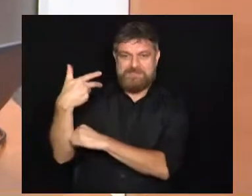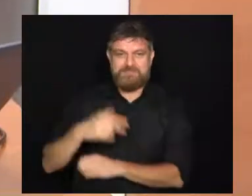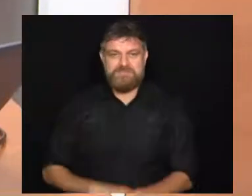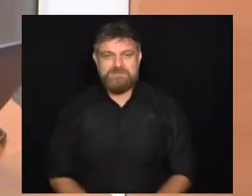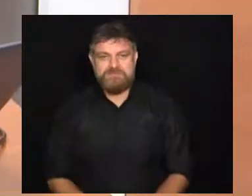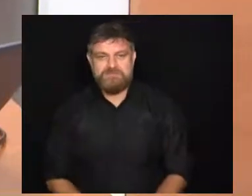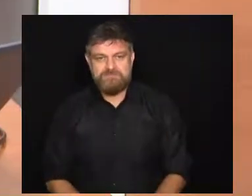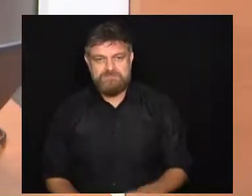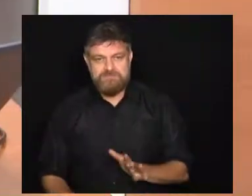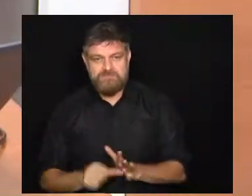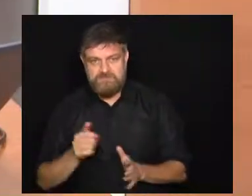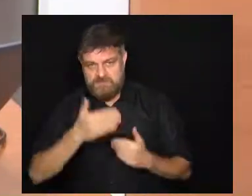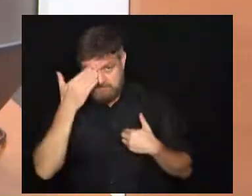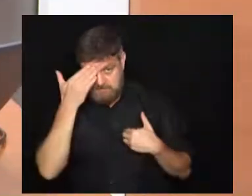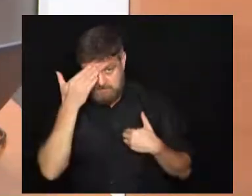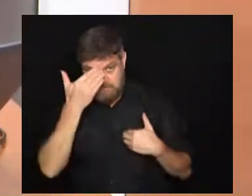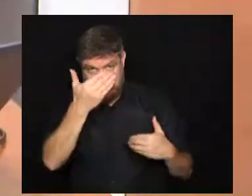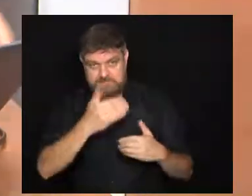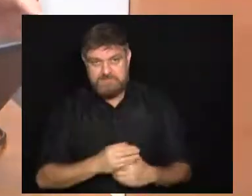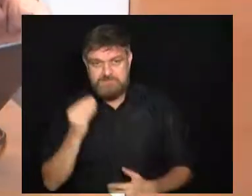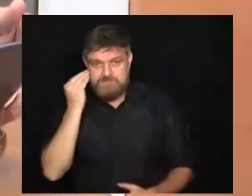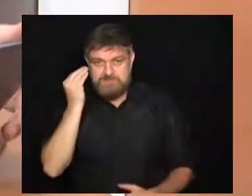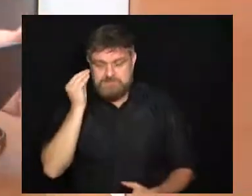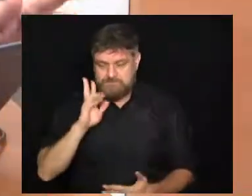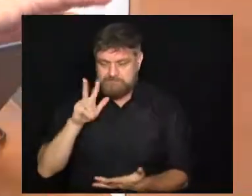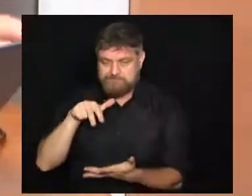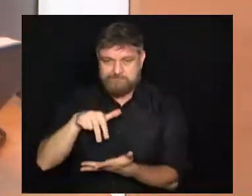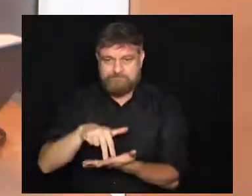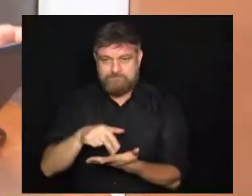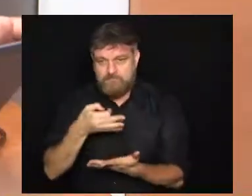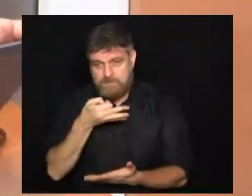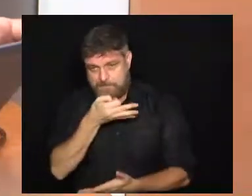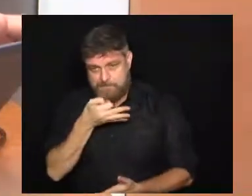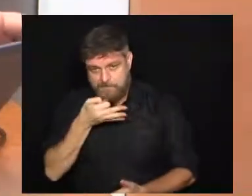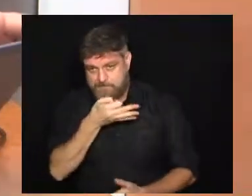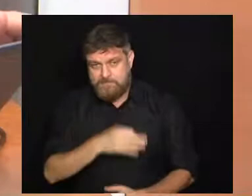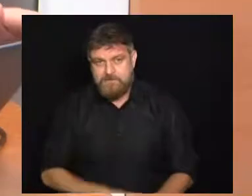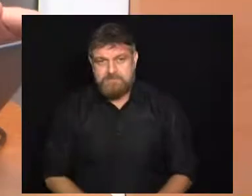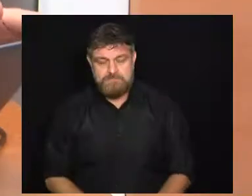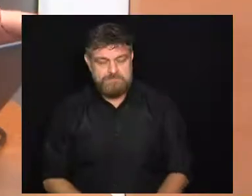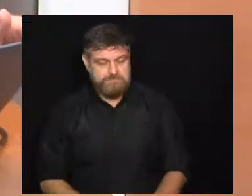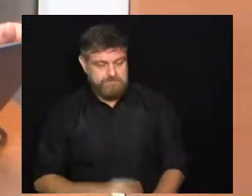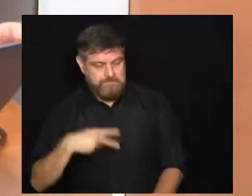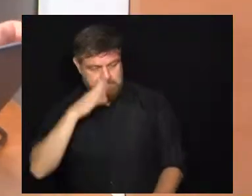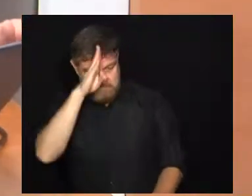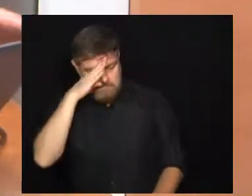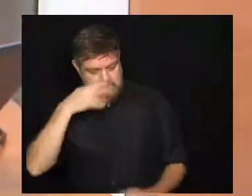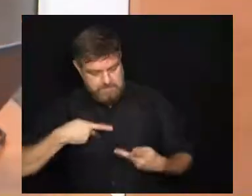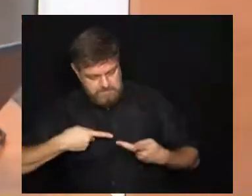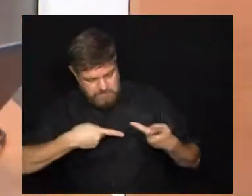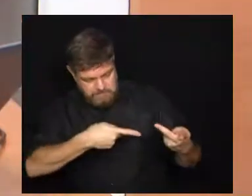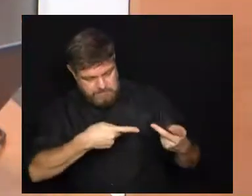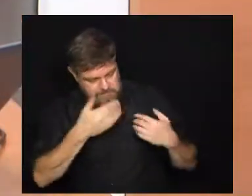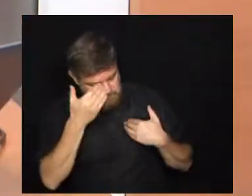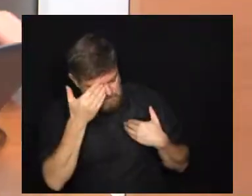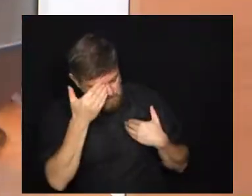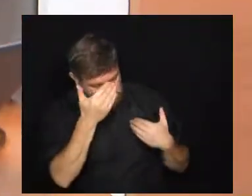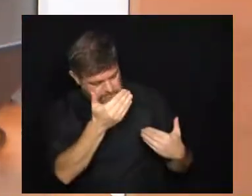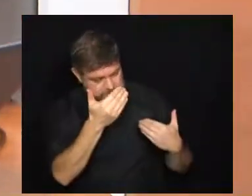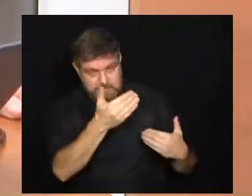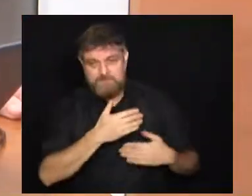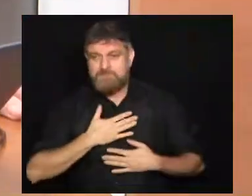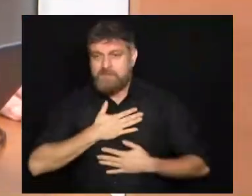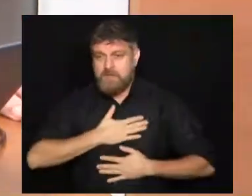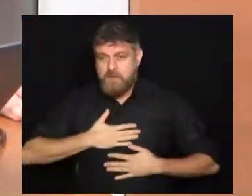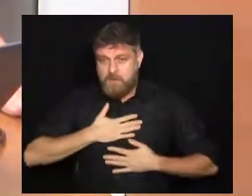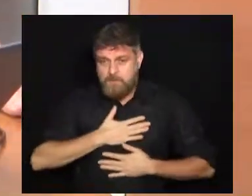Primeiro, queria agradecer a oportunidade, agradecer ao vereador Pedro Torinho pelo convite. Disse que é um grande prazer vir